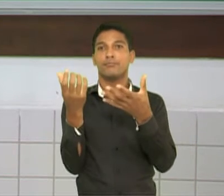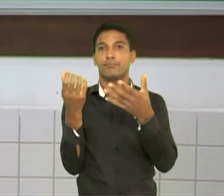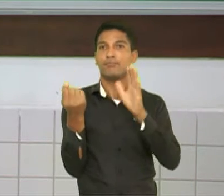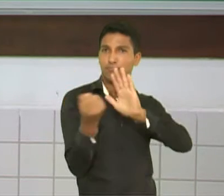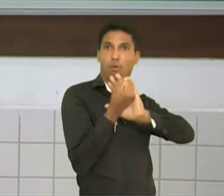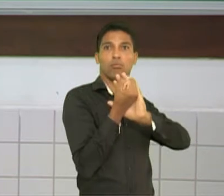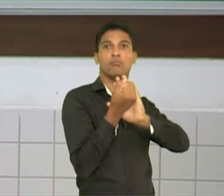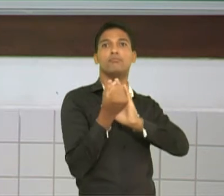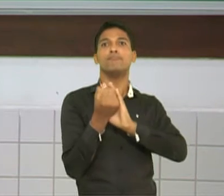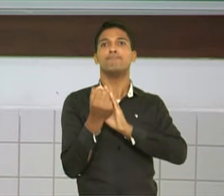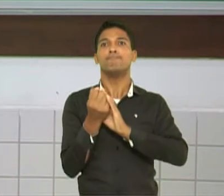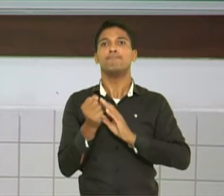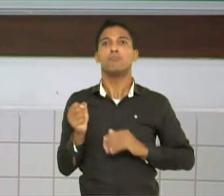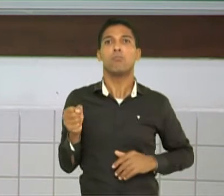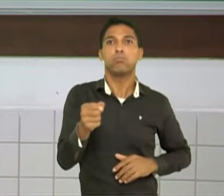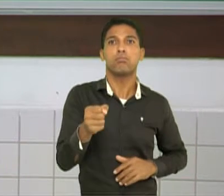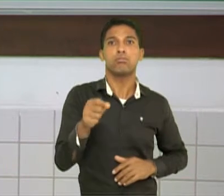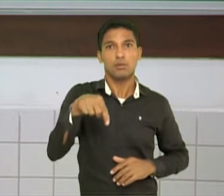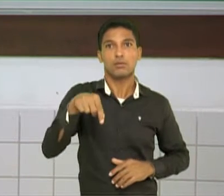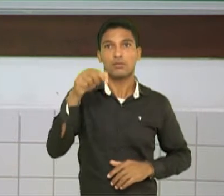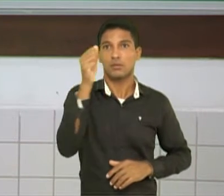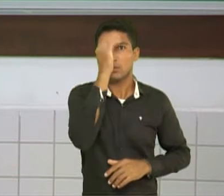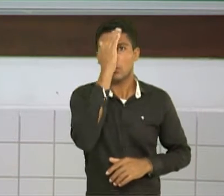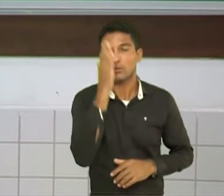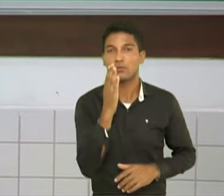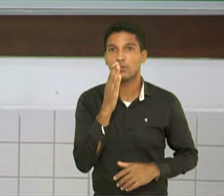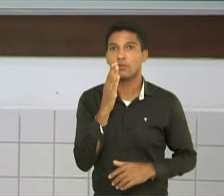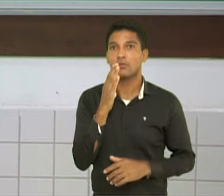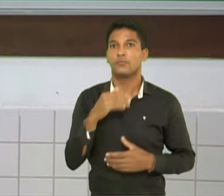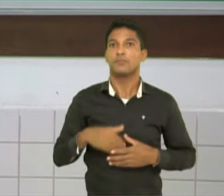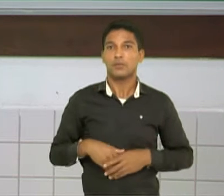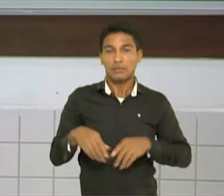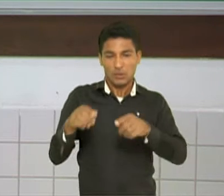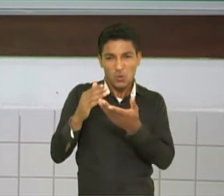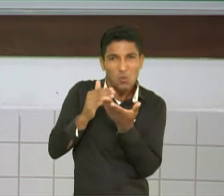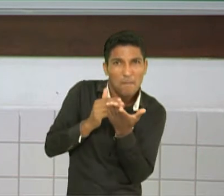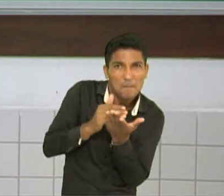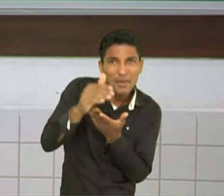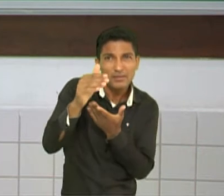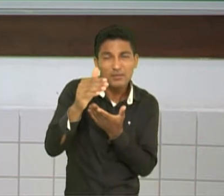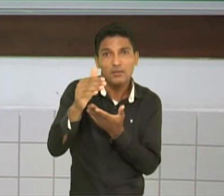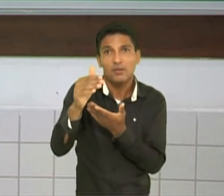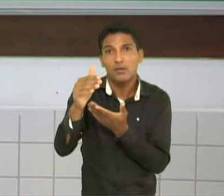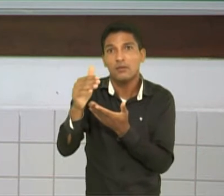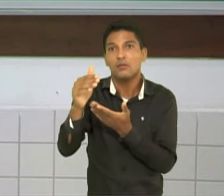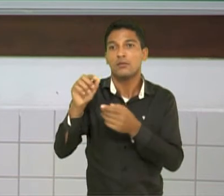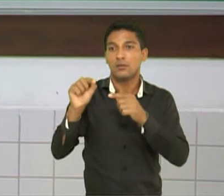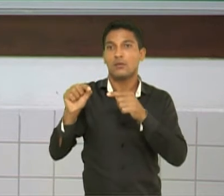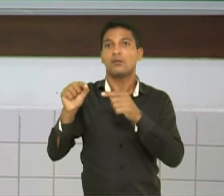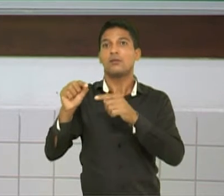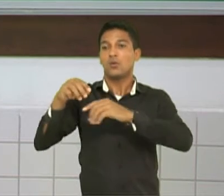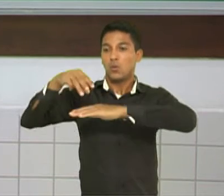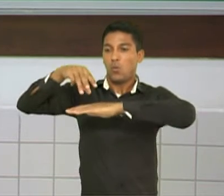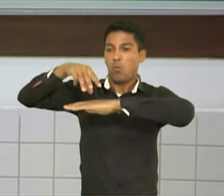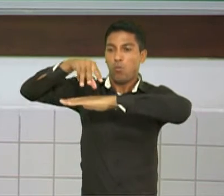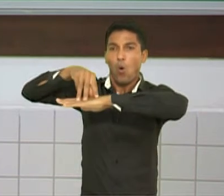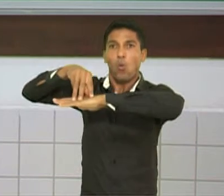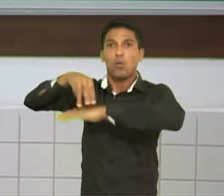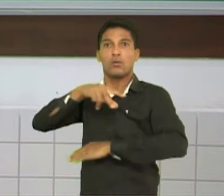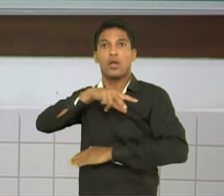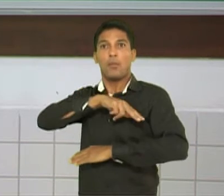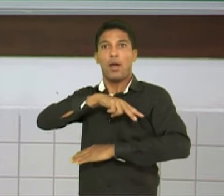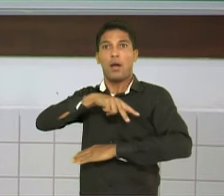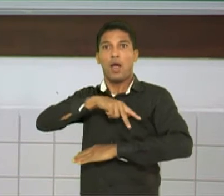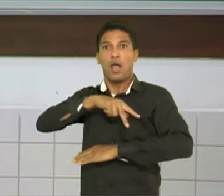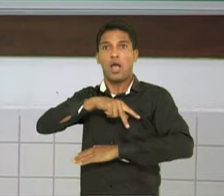importados, investimento estrangeiro, o início das privatizações aí com o Fernando Collor, que passou a praticar isso no